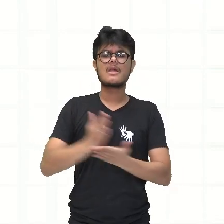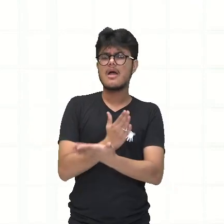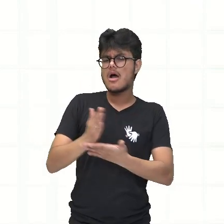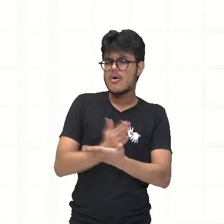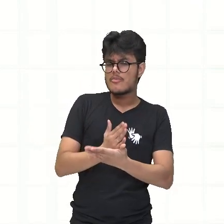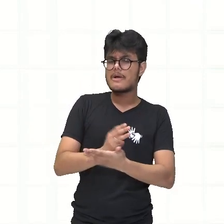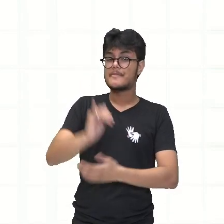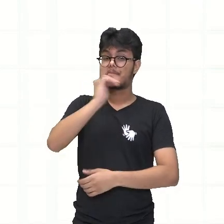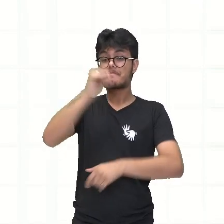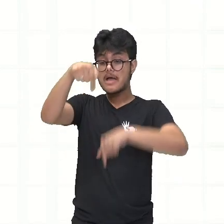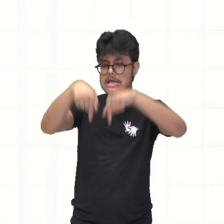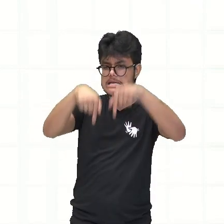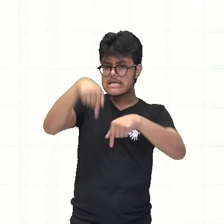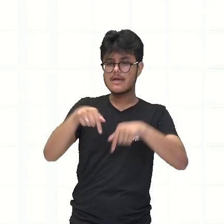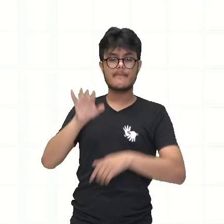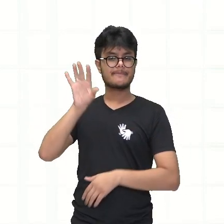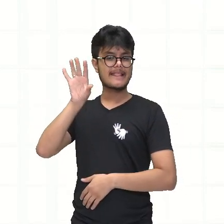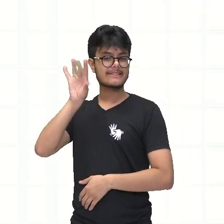elas também